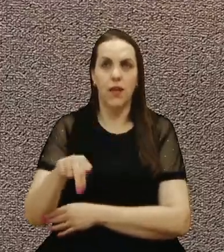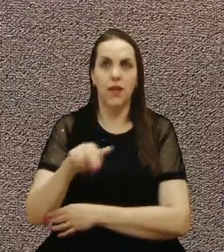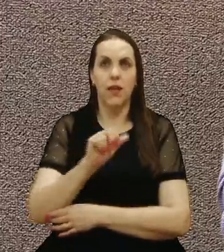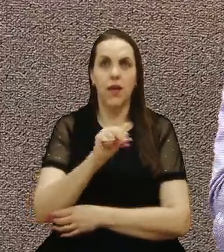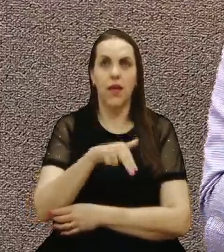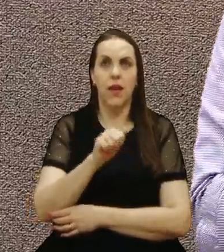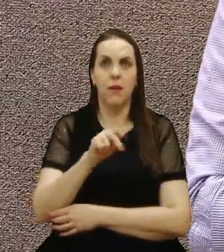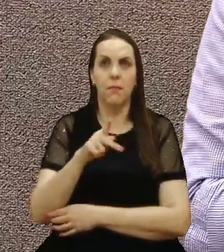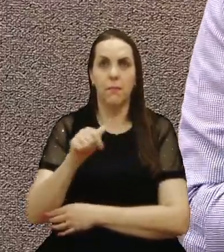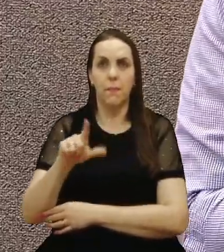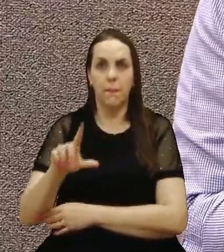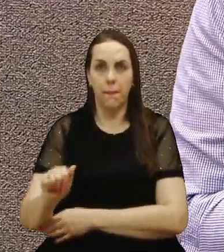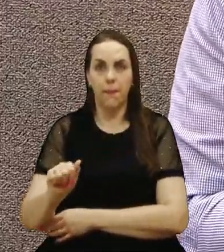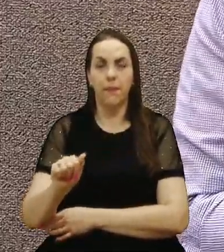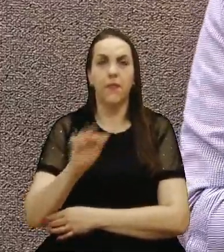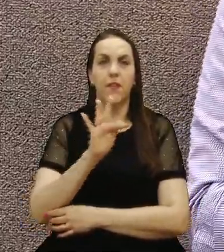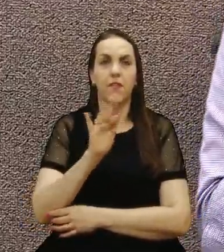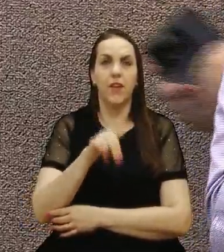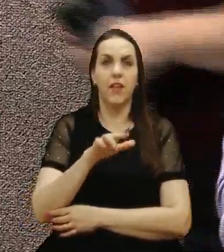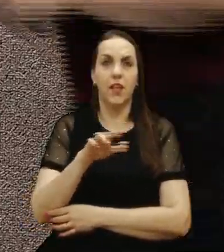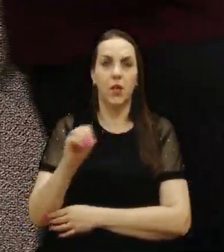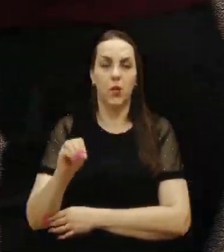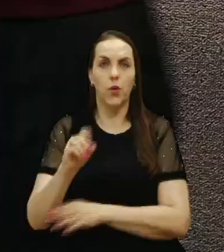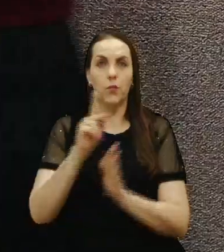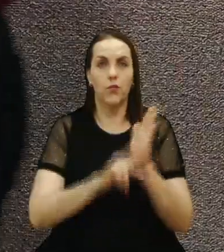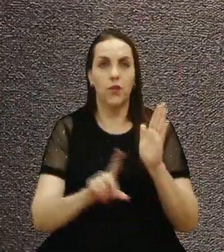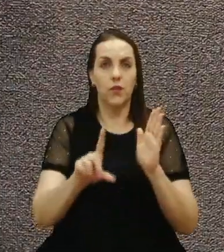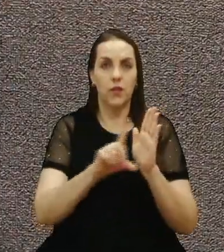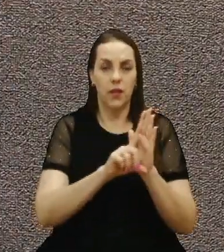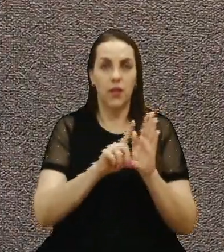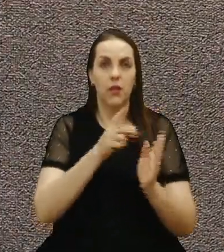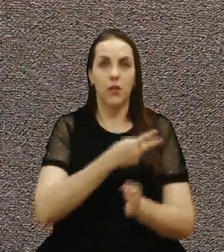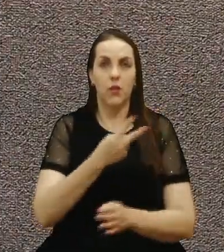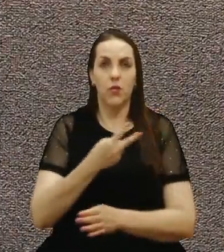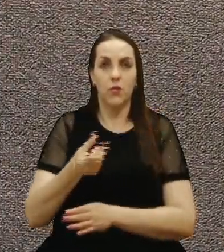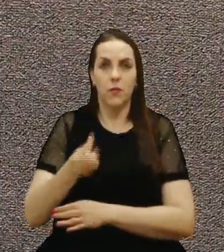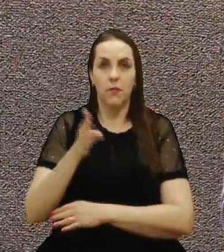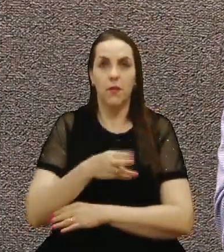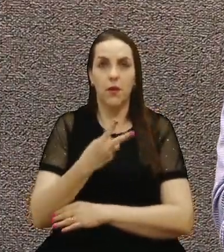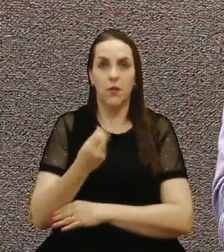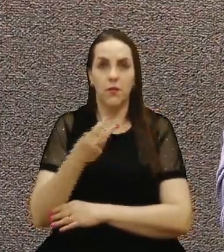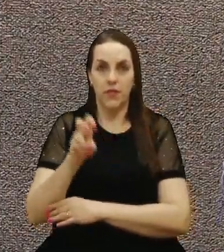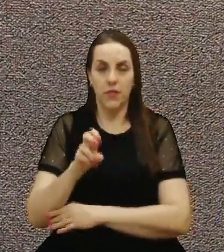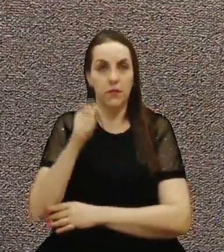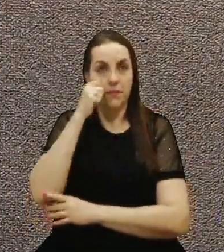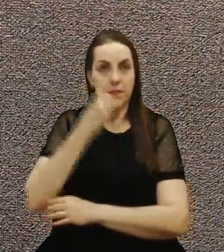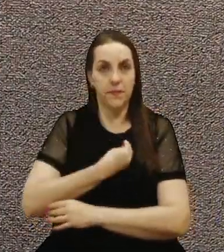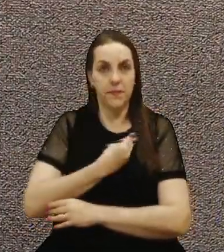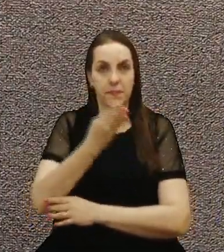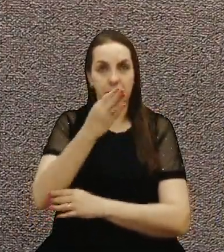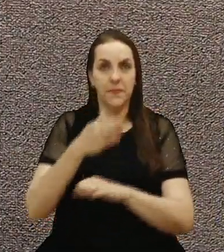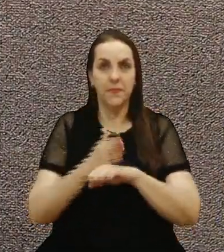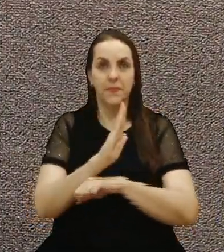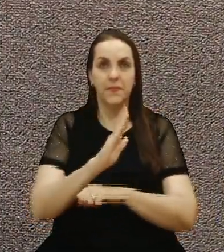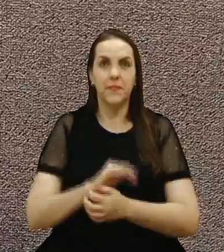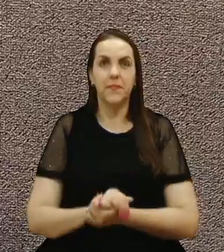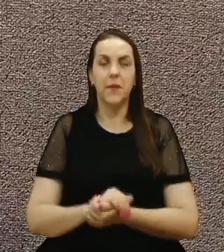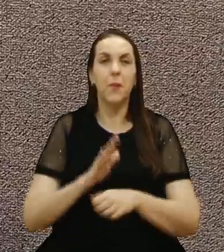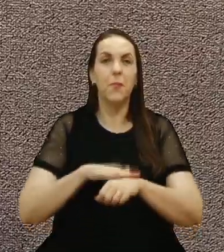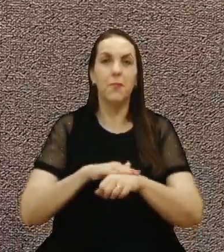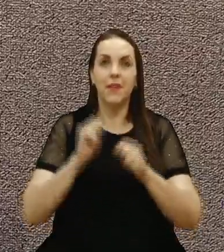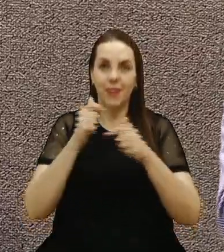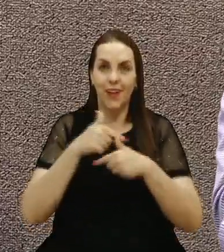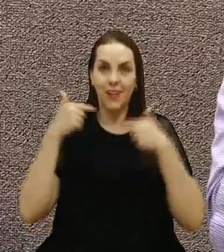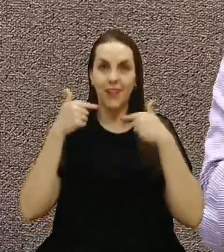nós teremos hoje o projeto de lei 226/2025, eles estão aqui para aprovação. Estamos num momento de alegria,